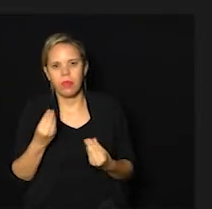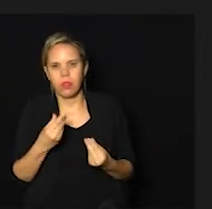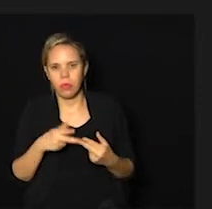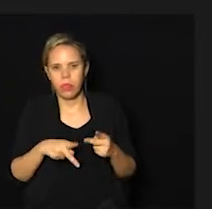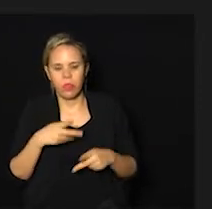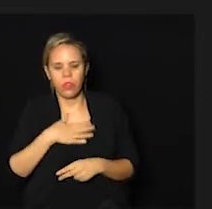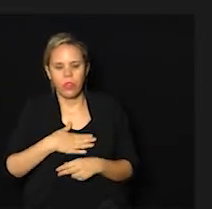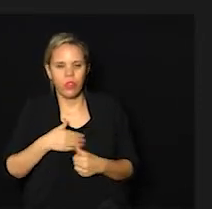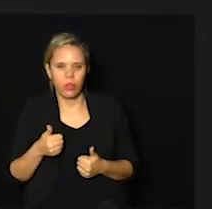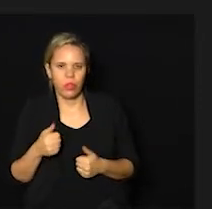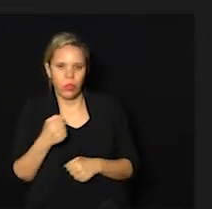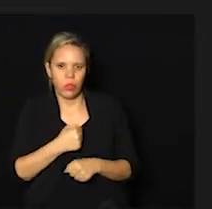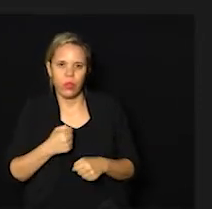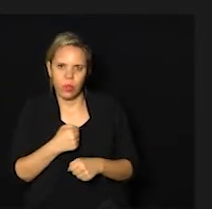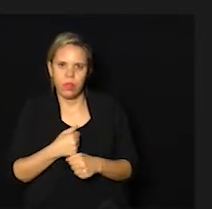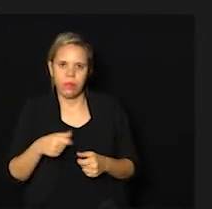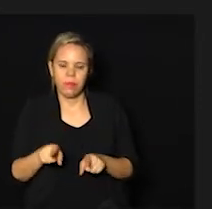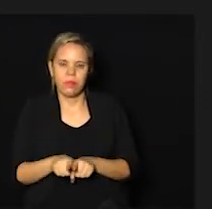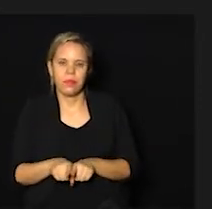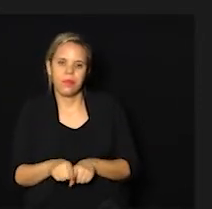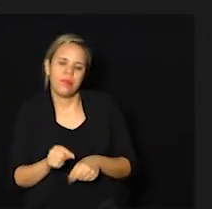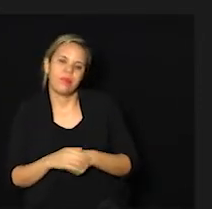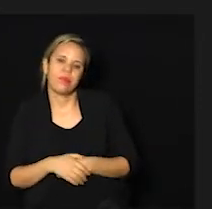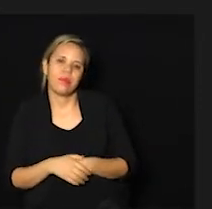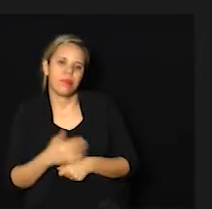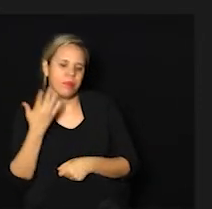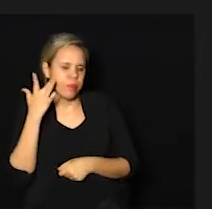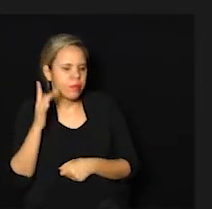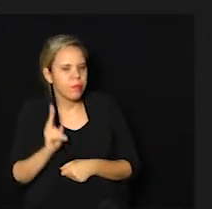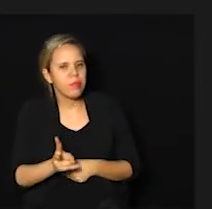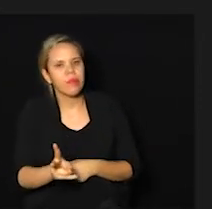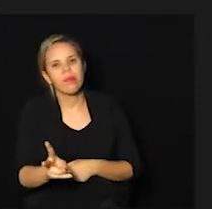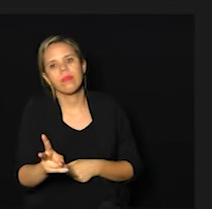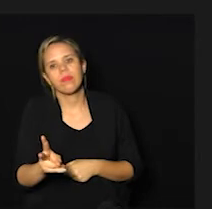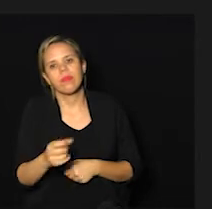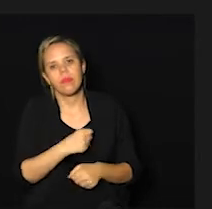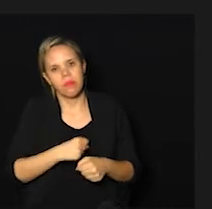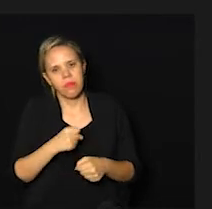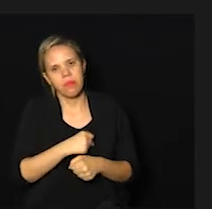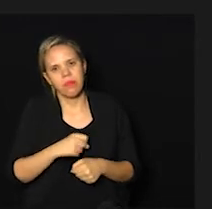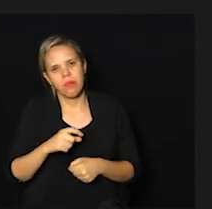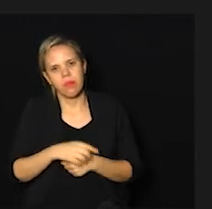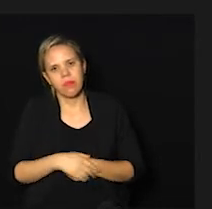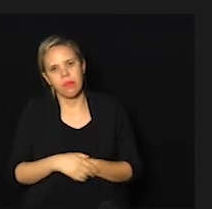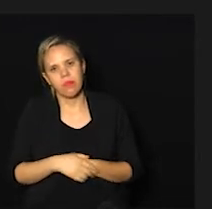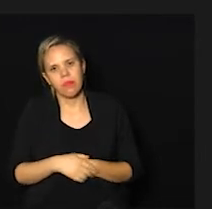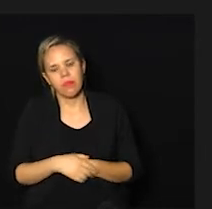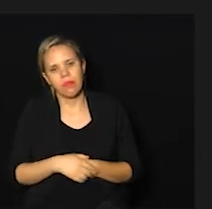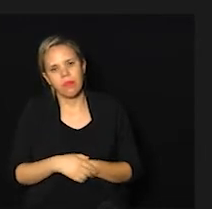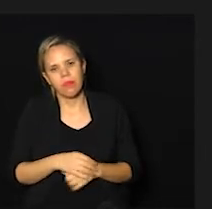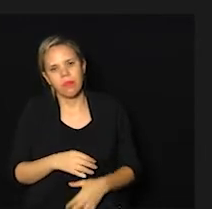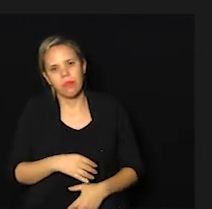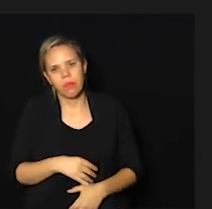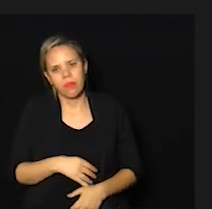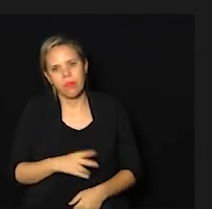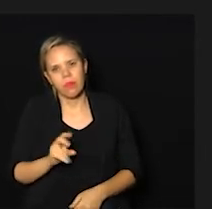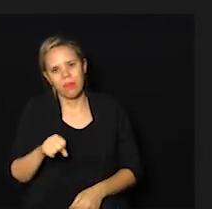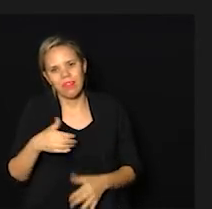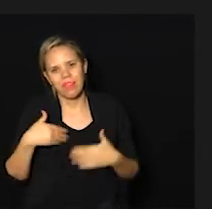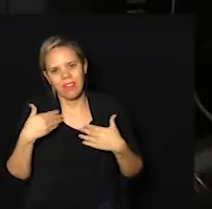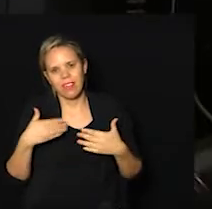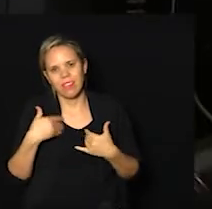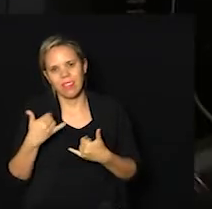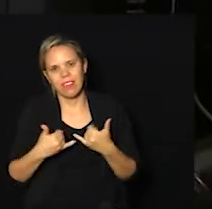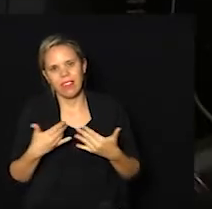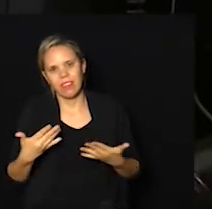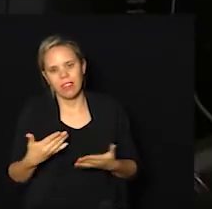pegou gosto pela cozinha também, né? Então, acho que vai continuar a ter gente cozinhando e a gente vai continuar se